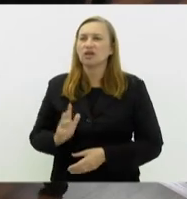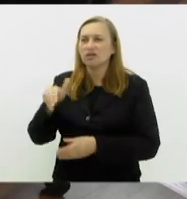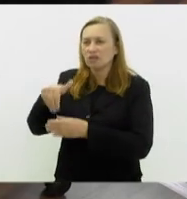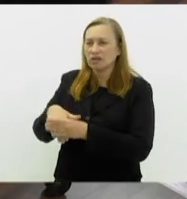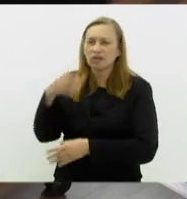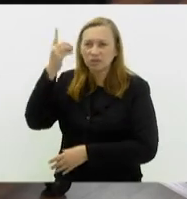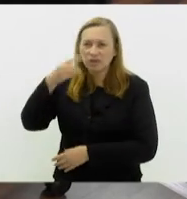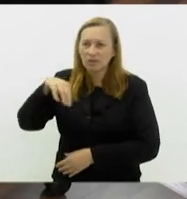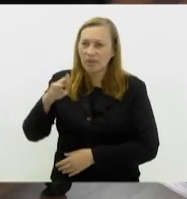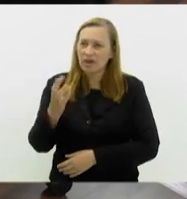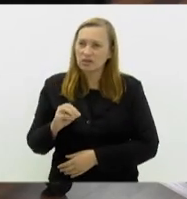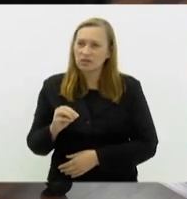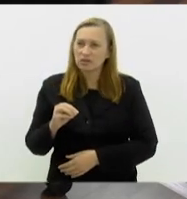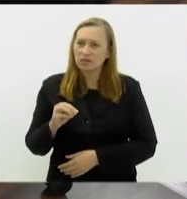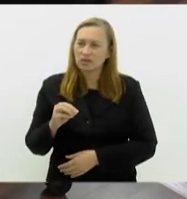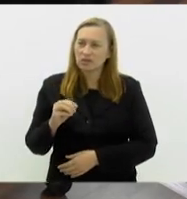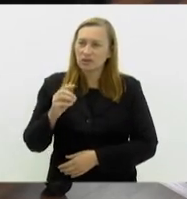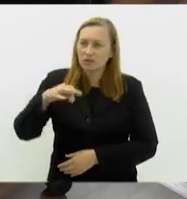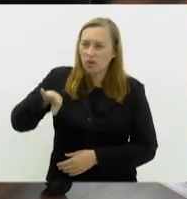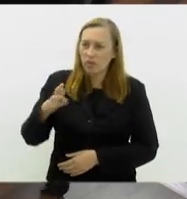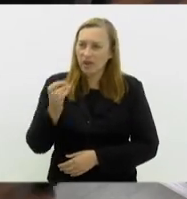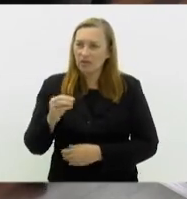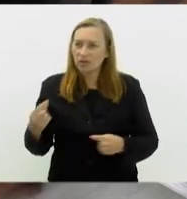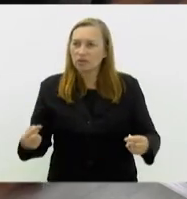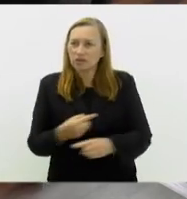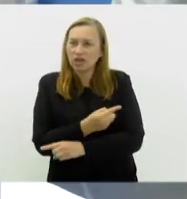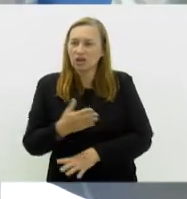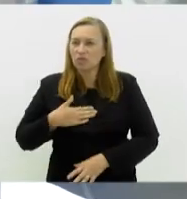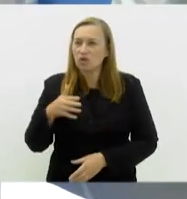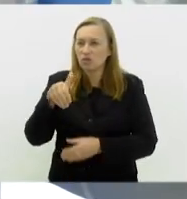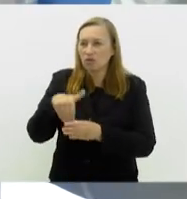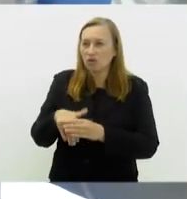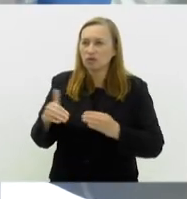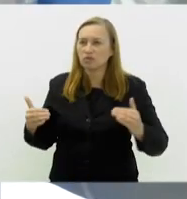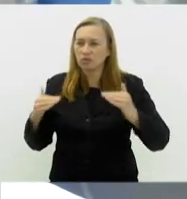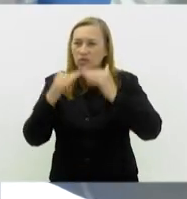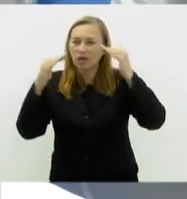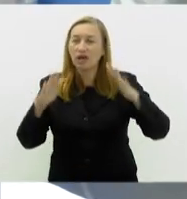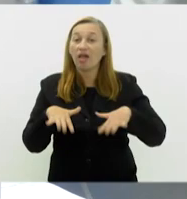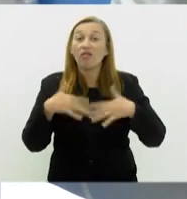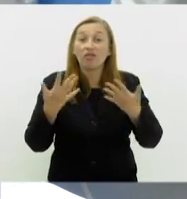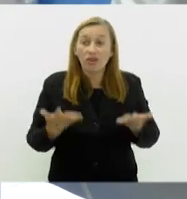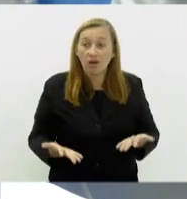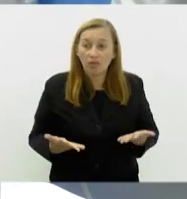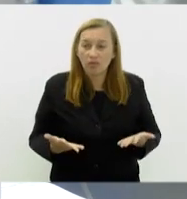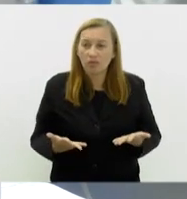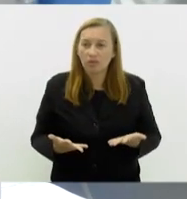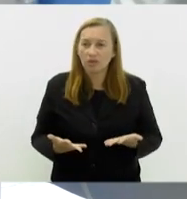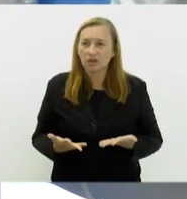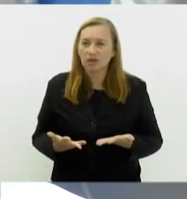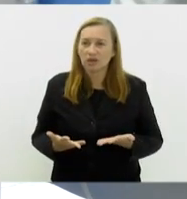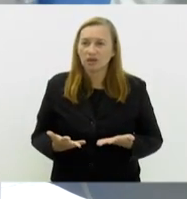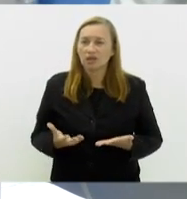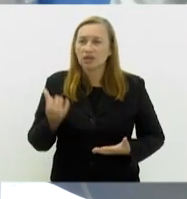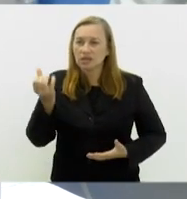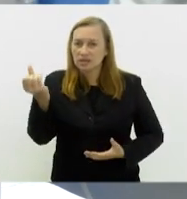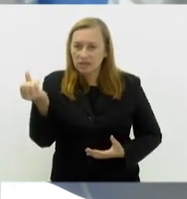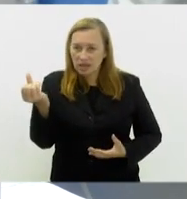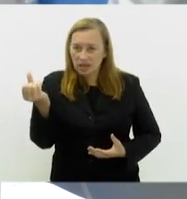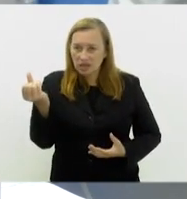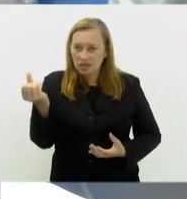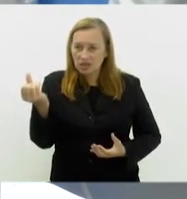Deputado Márcio goberto contrário e o meu voto é favorável Então por seis votos